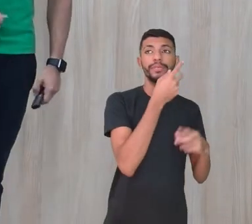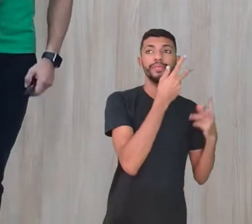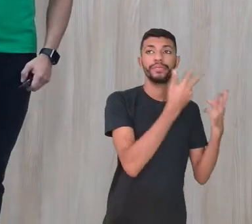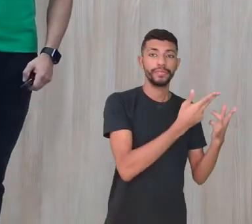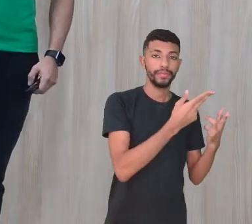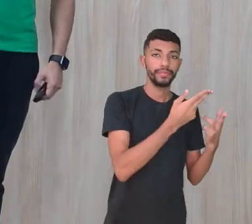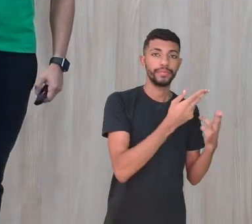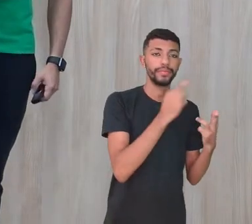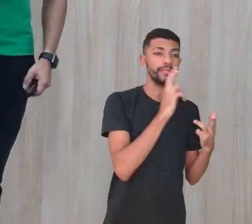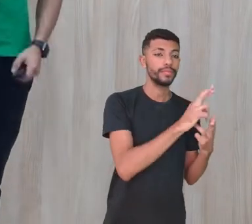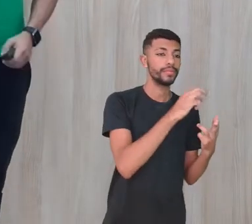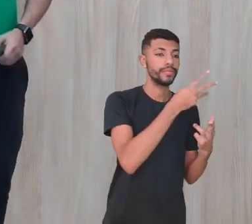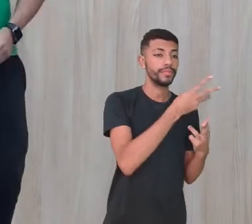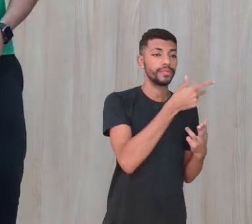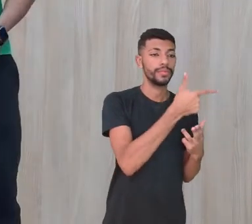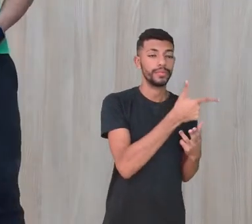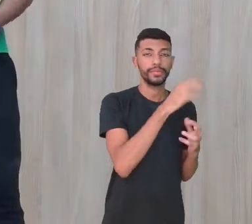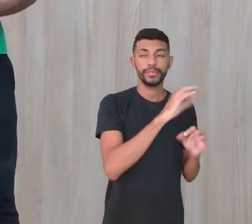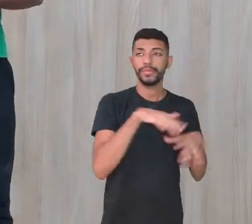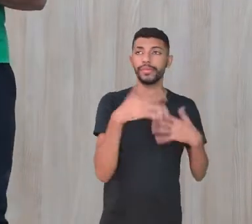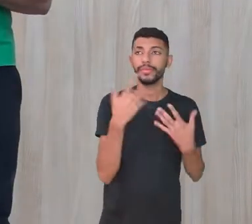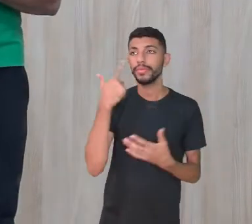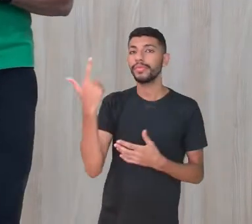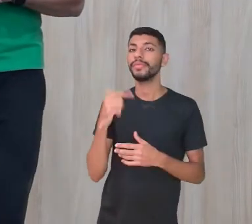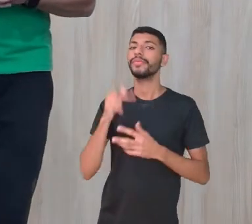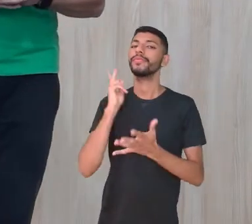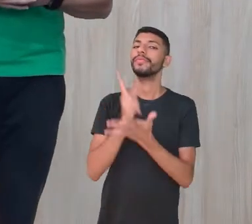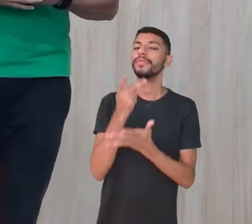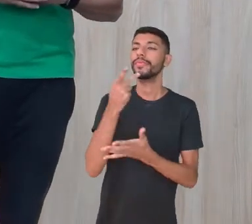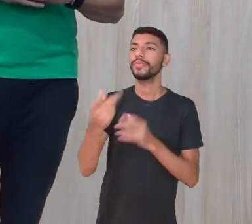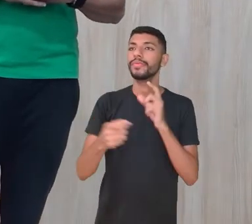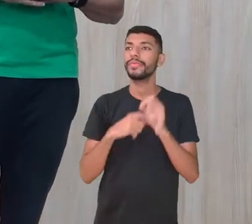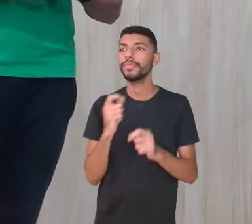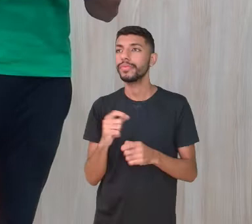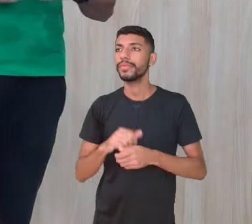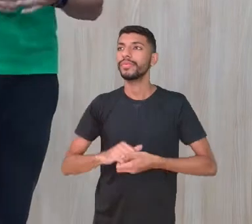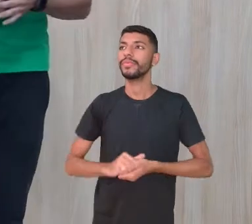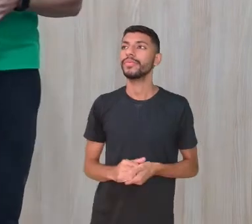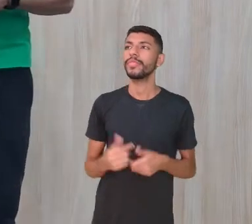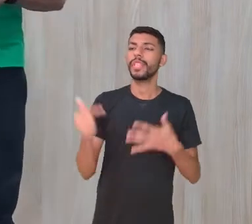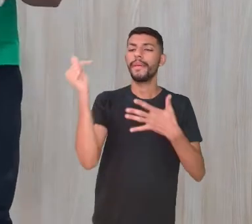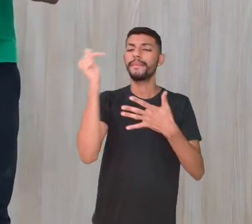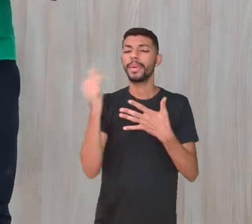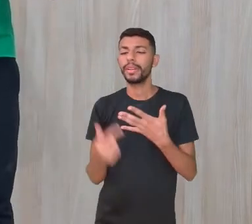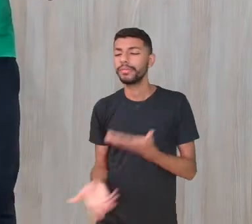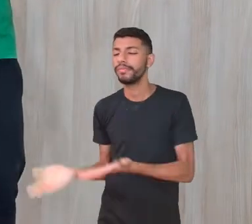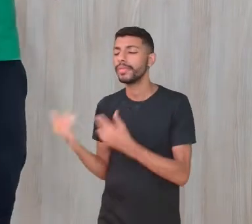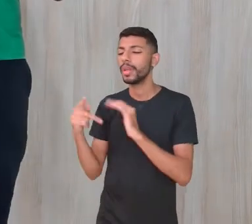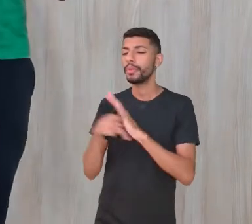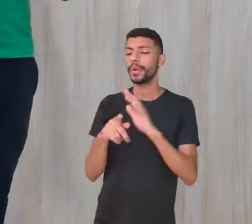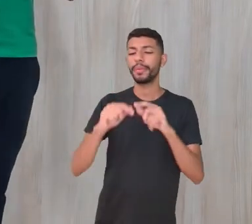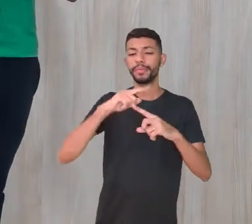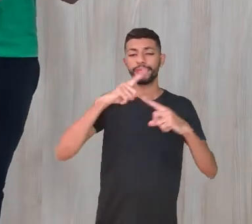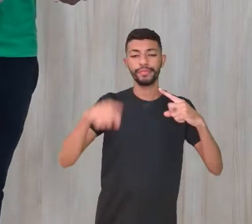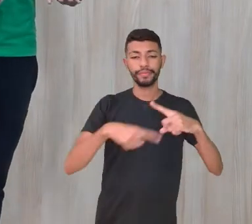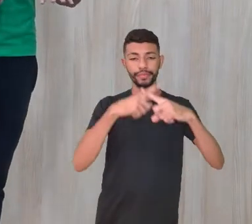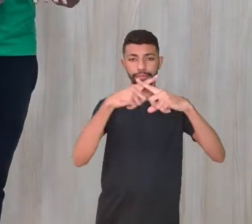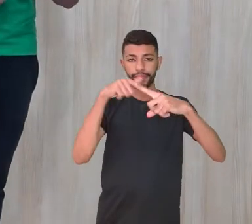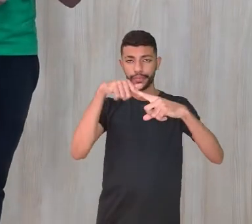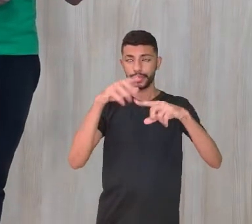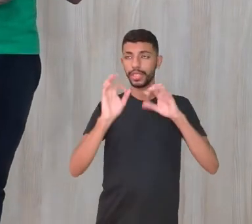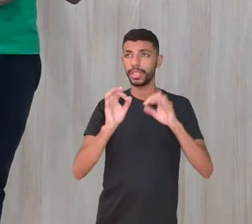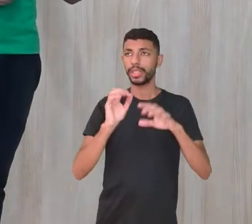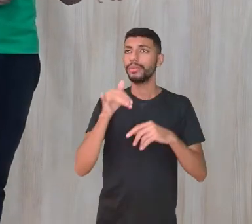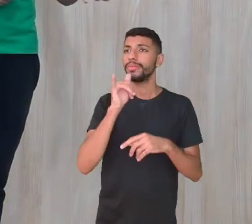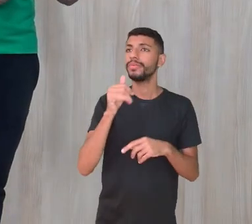32. Eu sempre costumo dizer que essas questões aí, tanto da multiplicação, né, quando você é